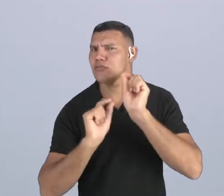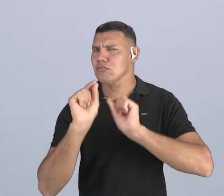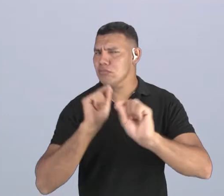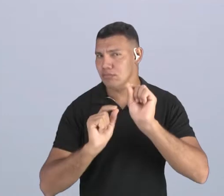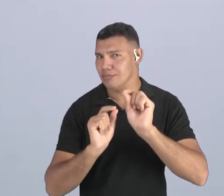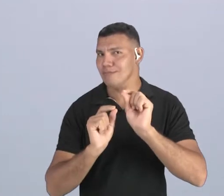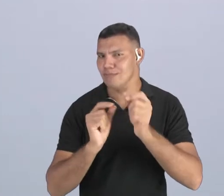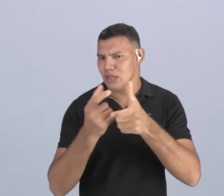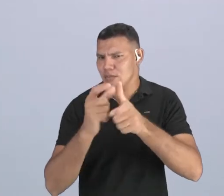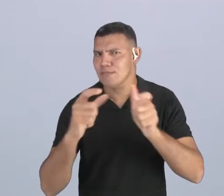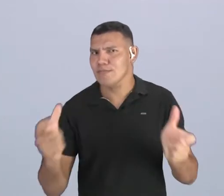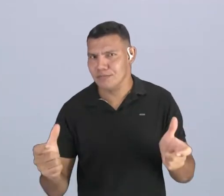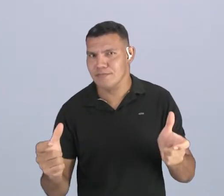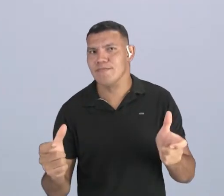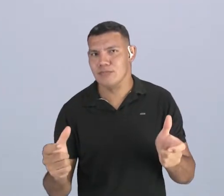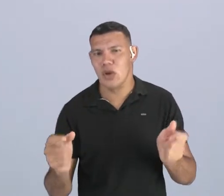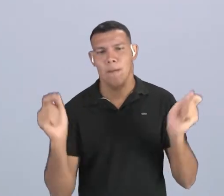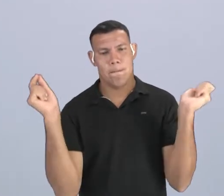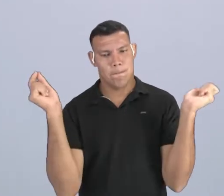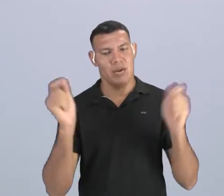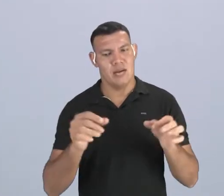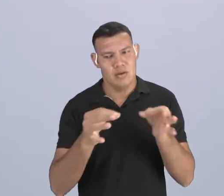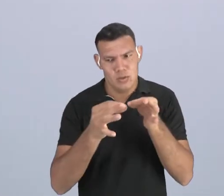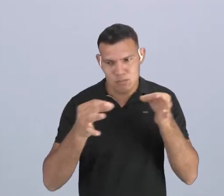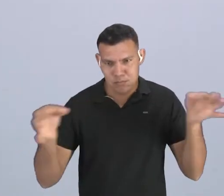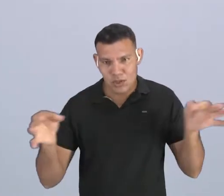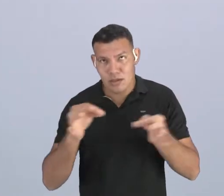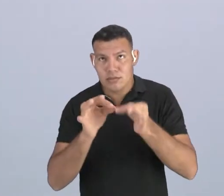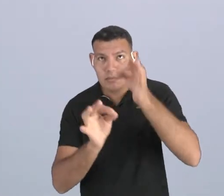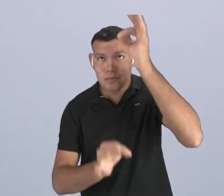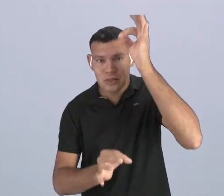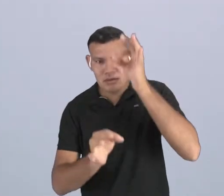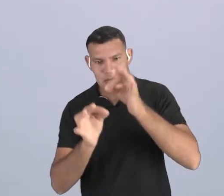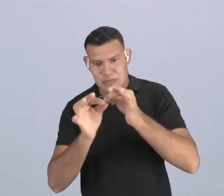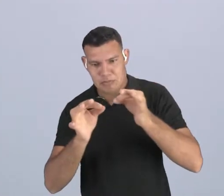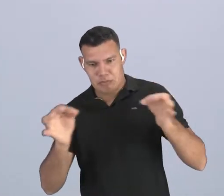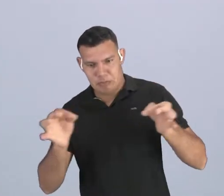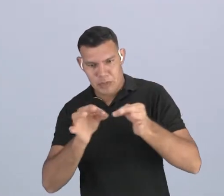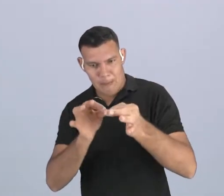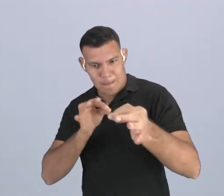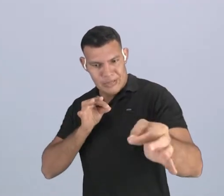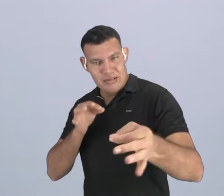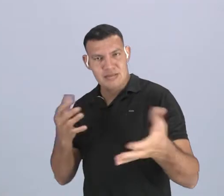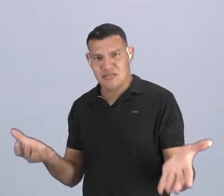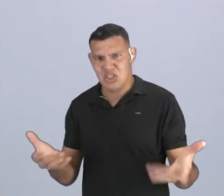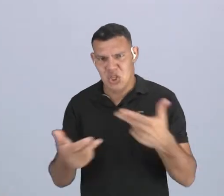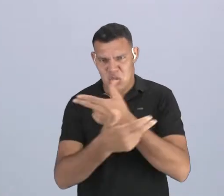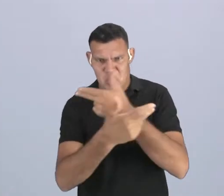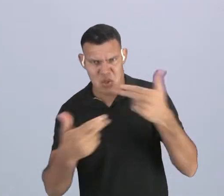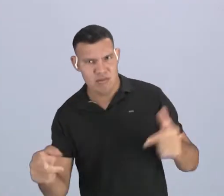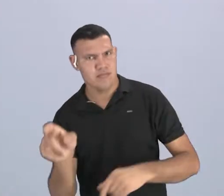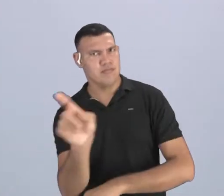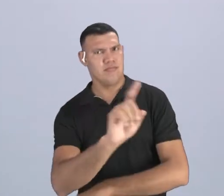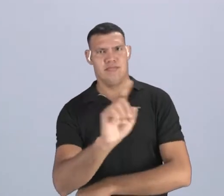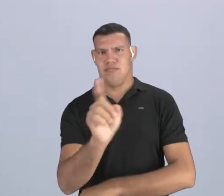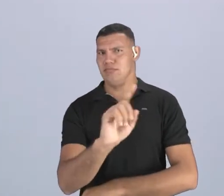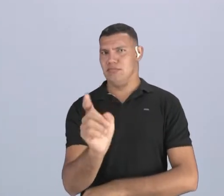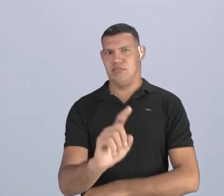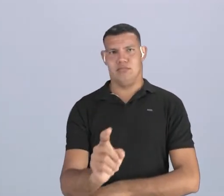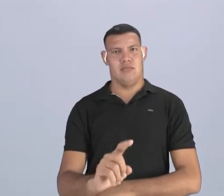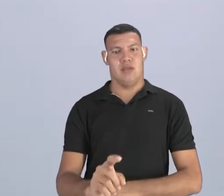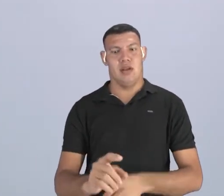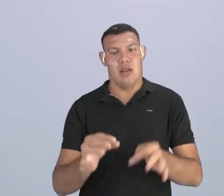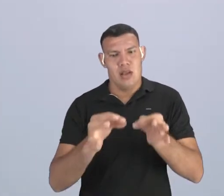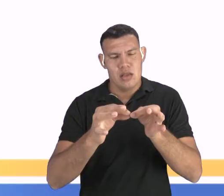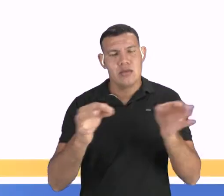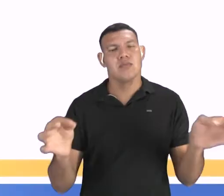uma grandeza é algo que pode ser medido, né? Então as grandezas, elas não são os objetos que podem ser medidos,